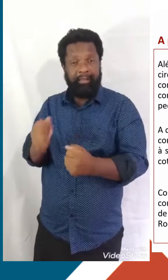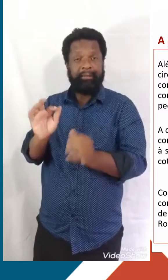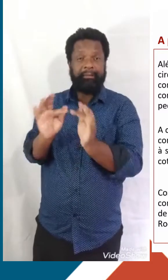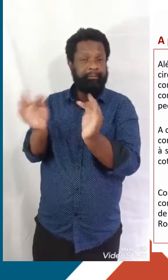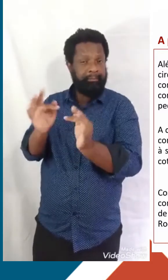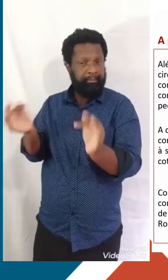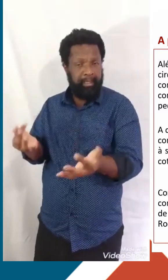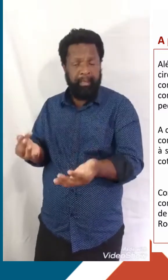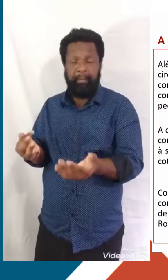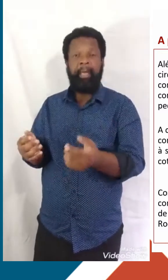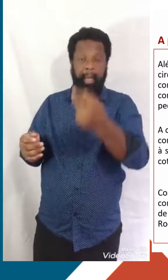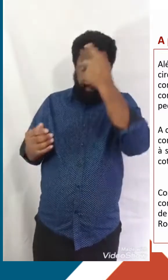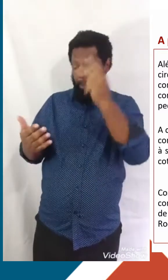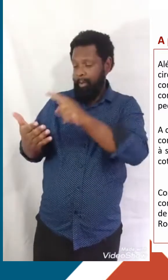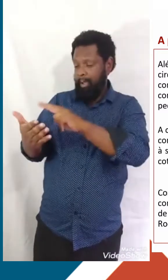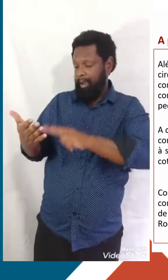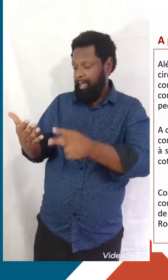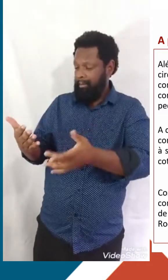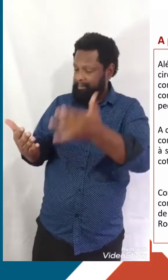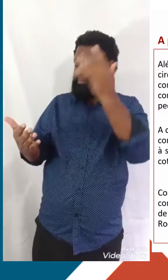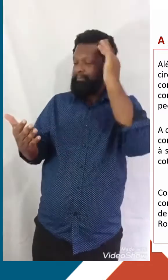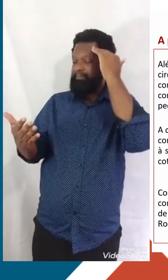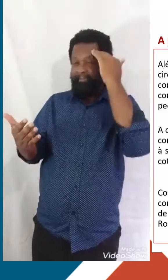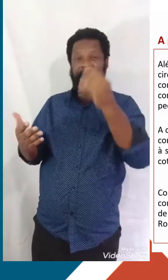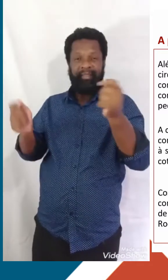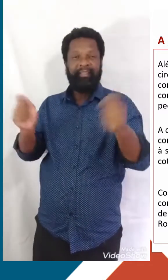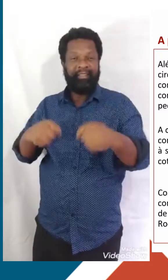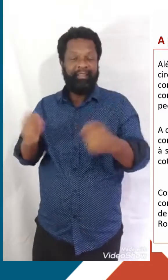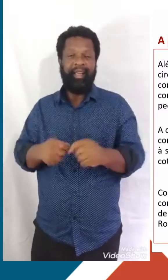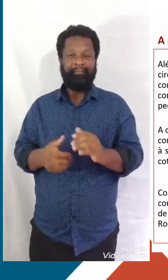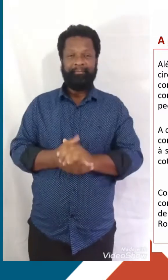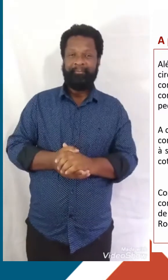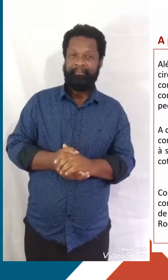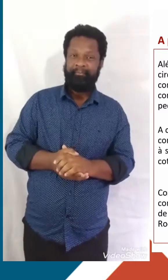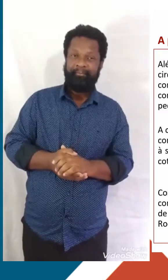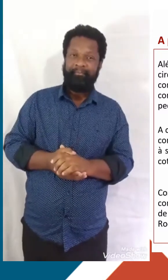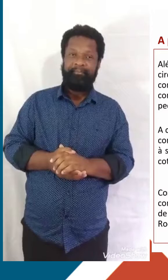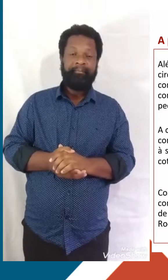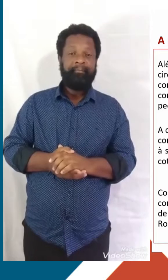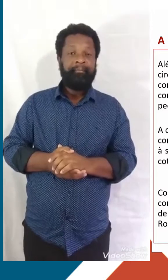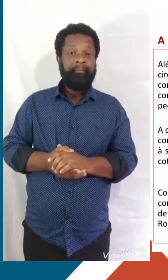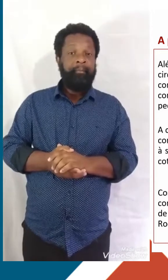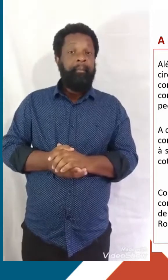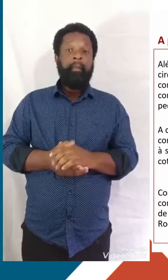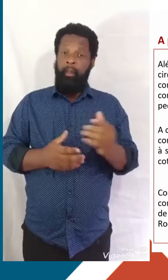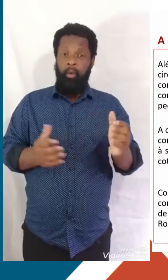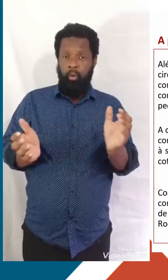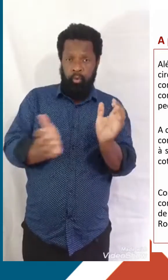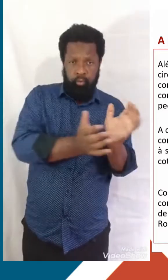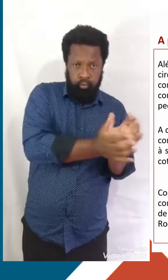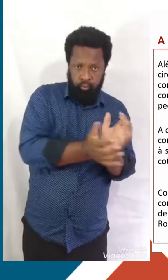coloquial e à fácil assimilação por parte dos leitores. Cronistas